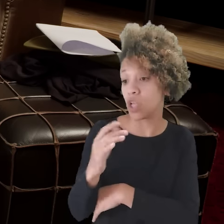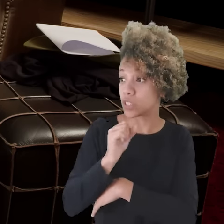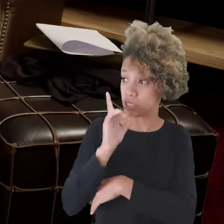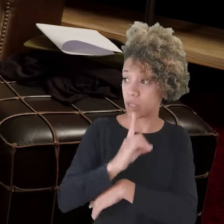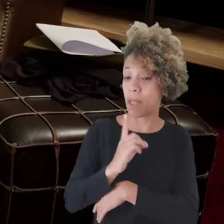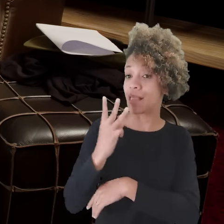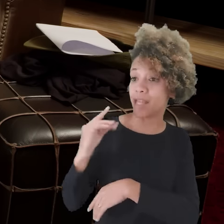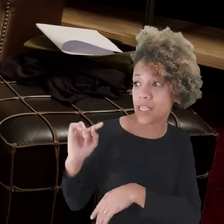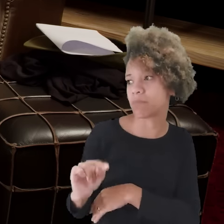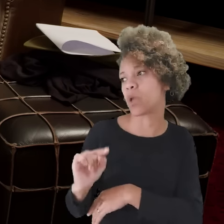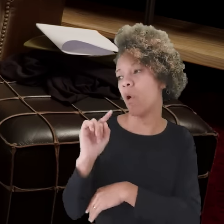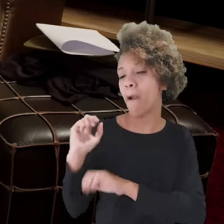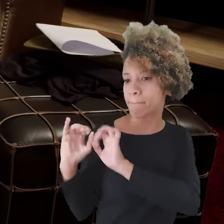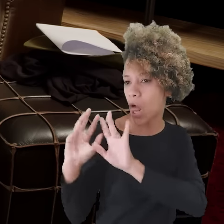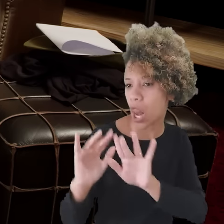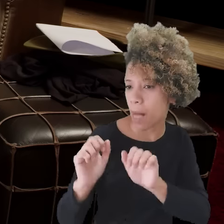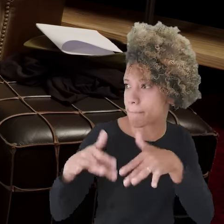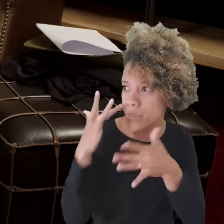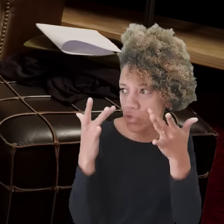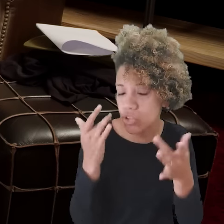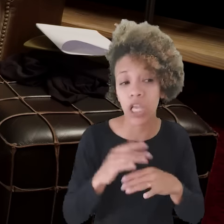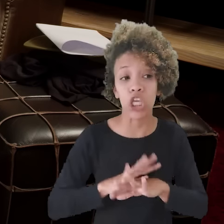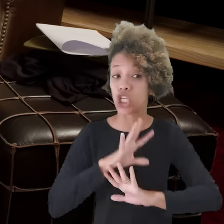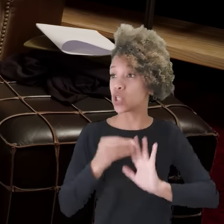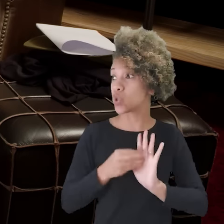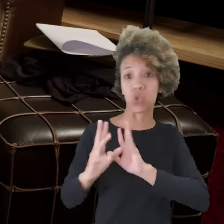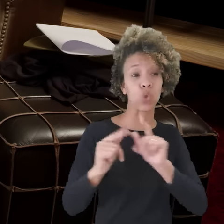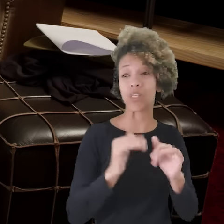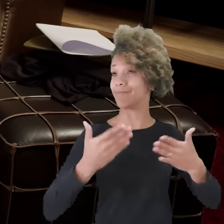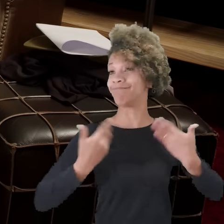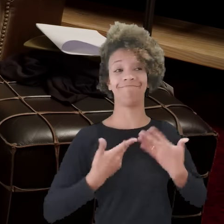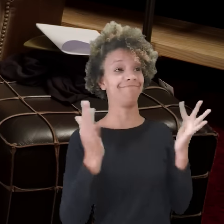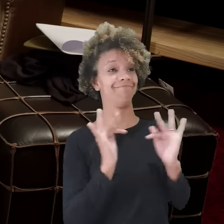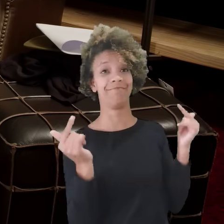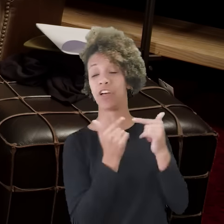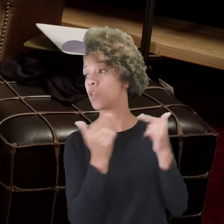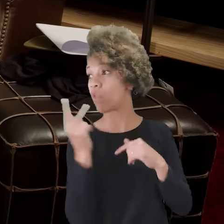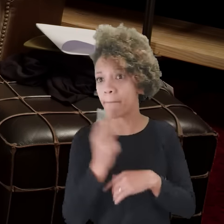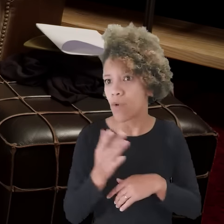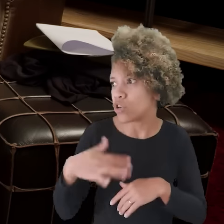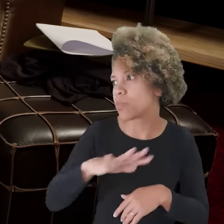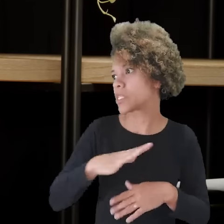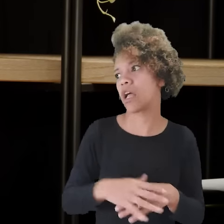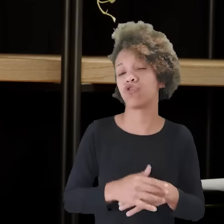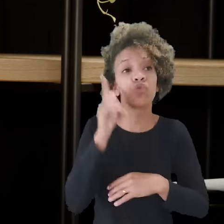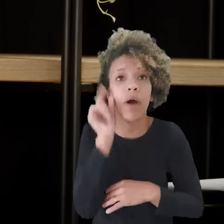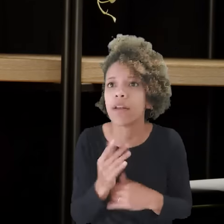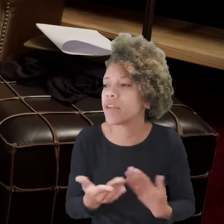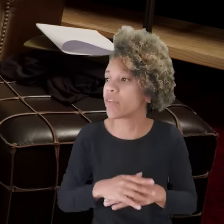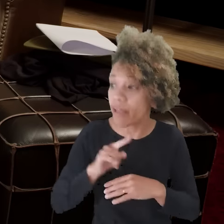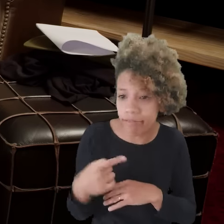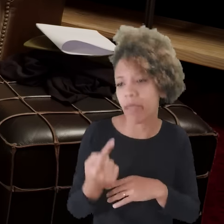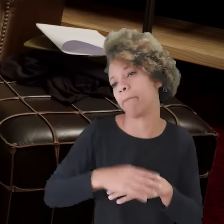e no final de semana leva 3.000 pessoas para o teatro e três mil pessoas saírem reverberando alegria e felicidade na do acidente de um